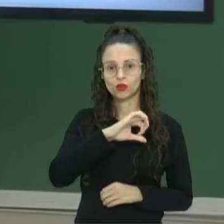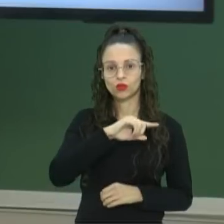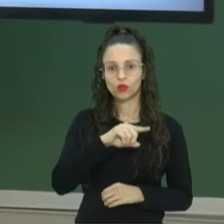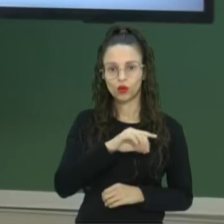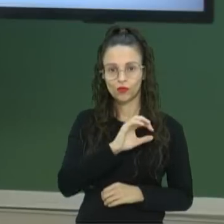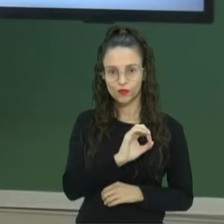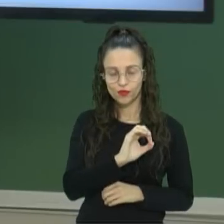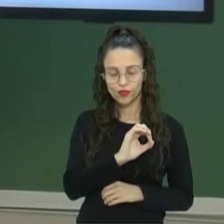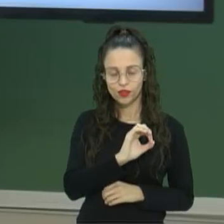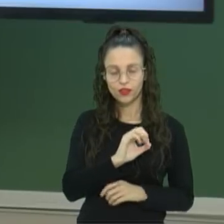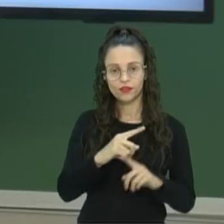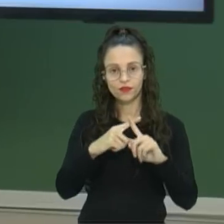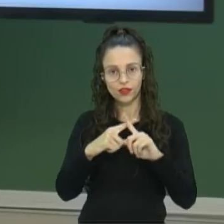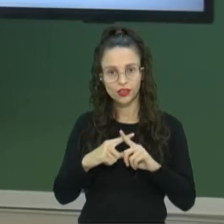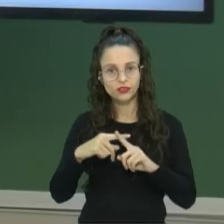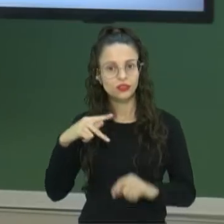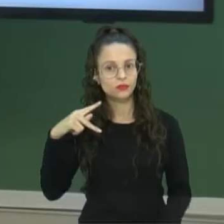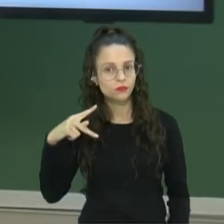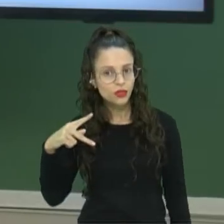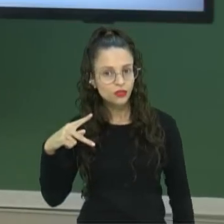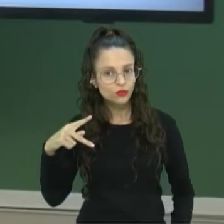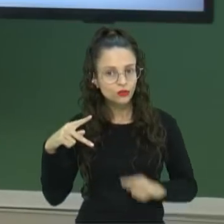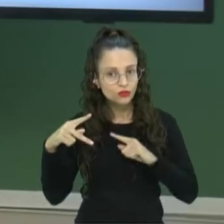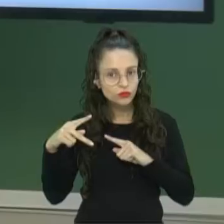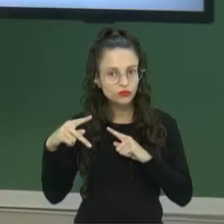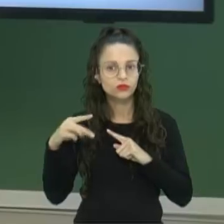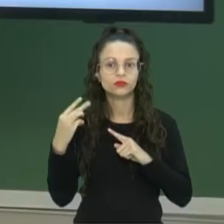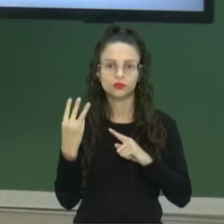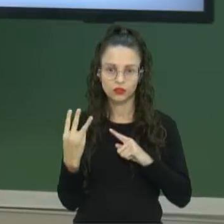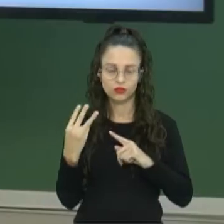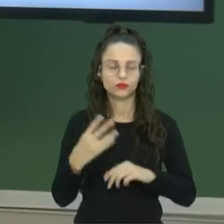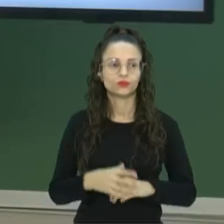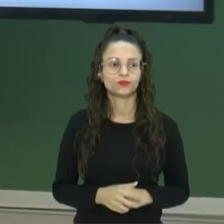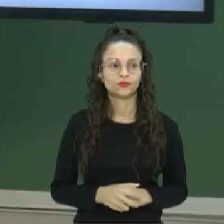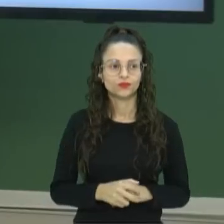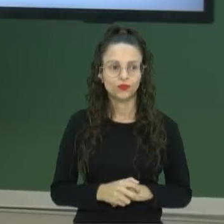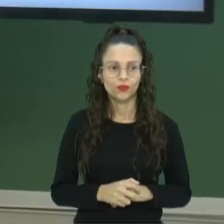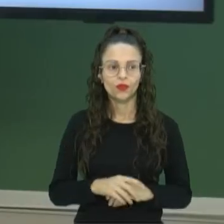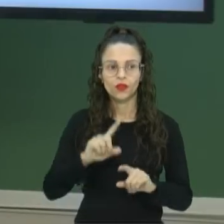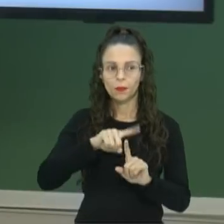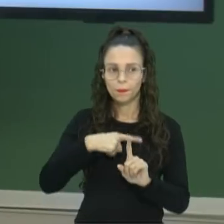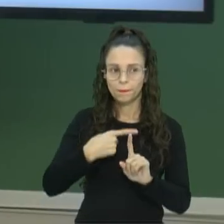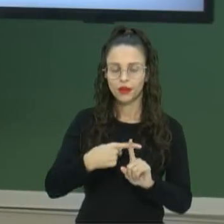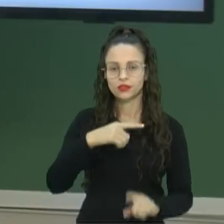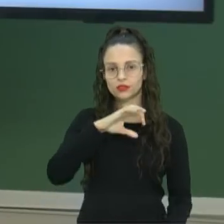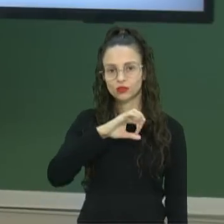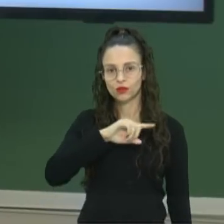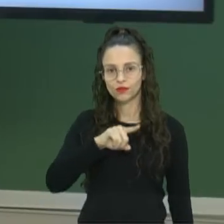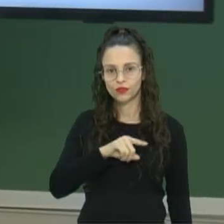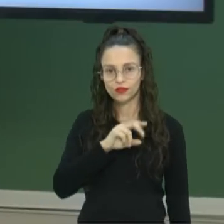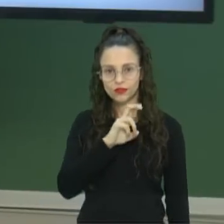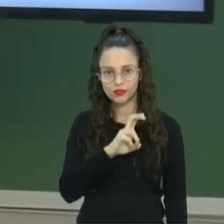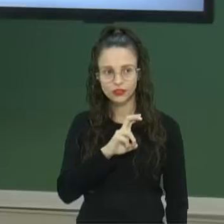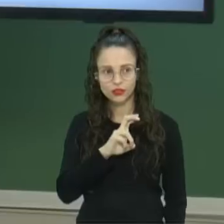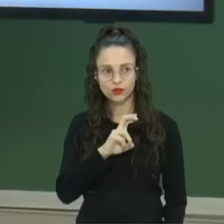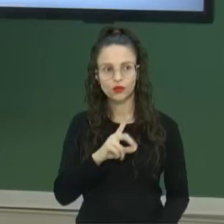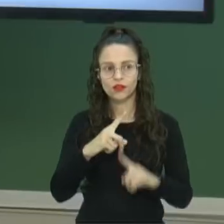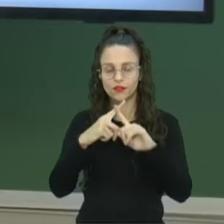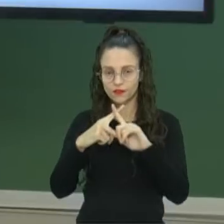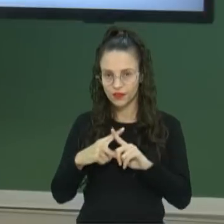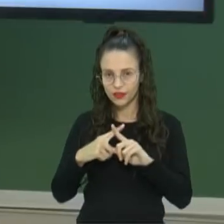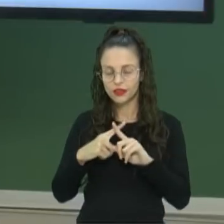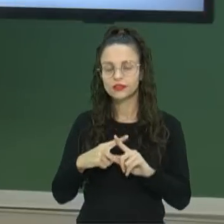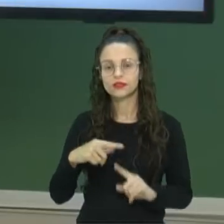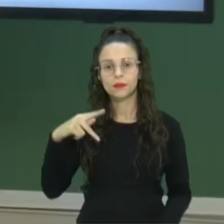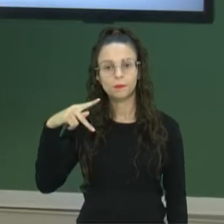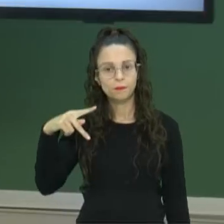é 9 vezes o peso, que é 3, ok? Mais 9,5 em oratória, vezes o peso que